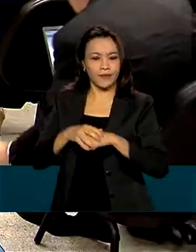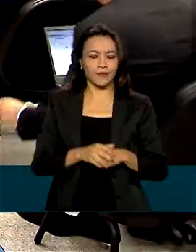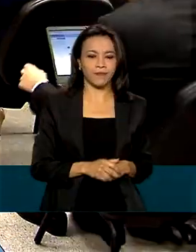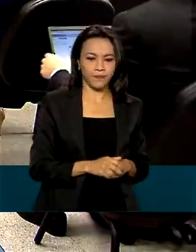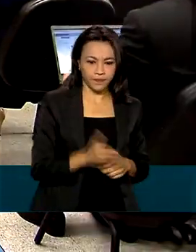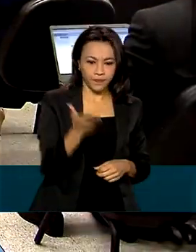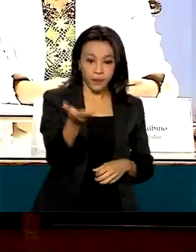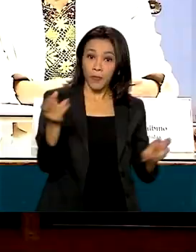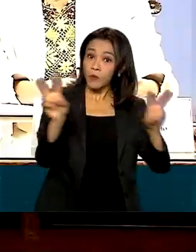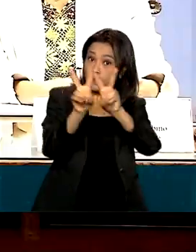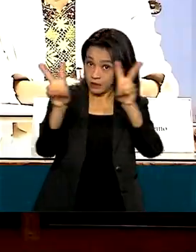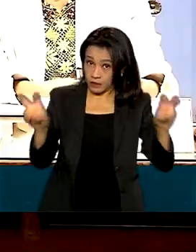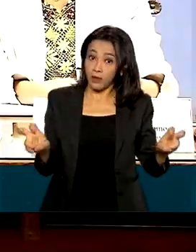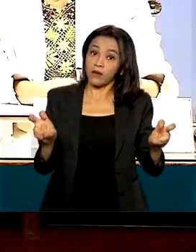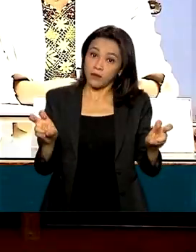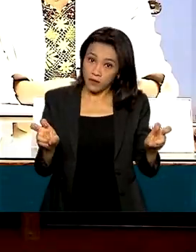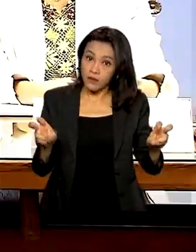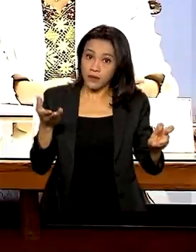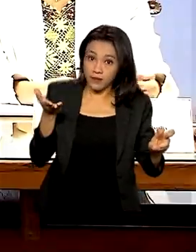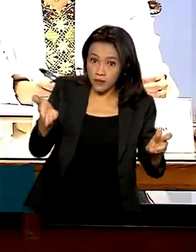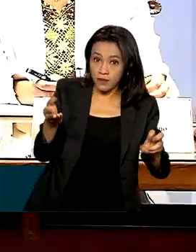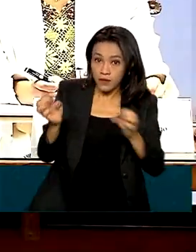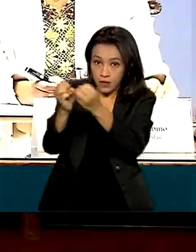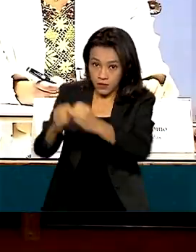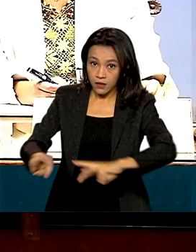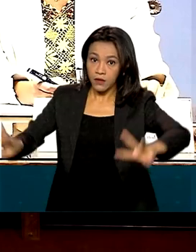temas, poderíamos reiterar aí